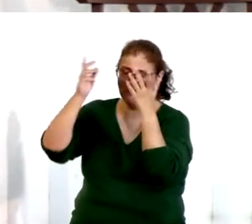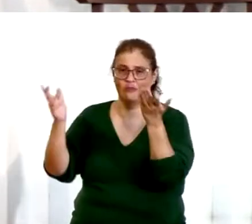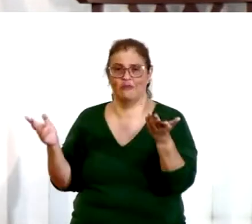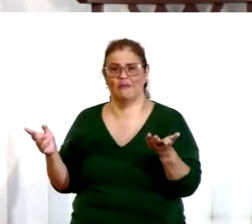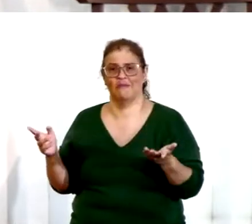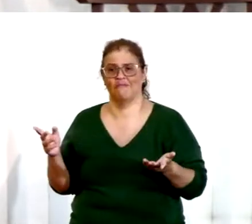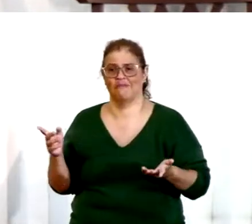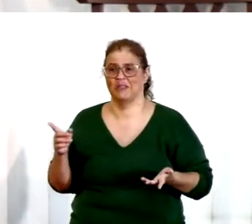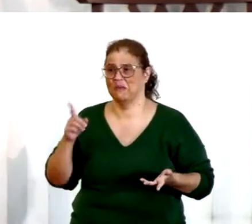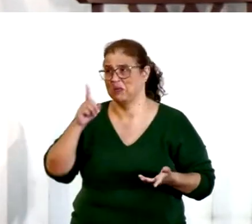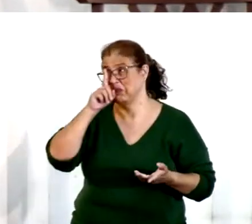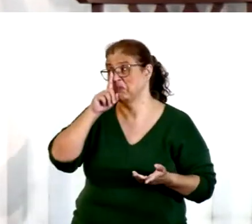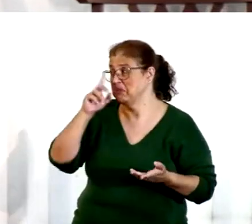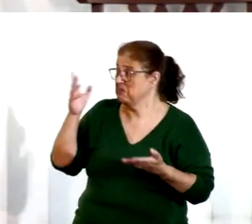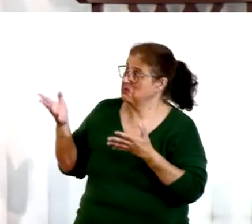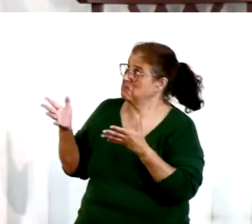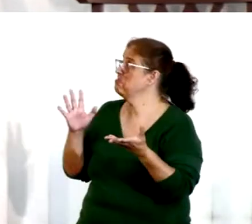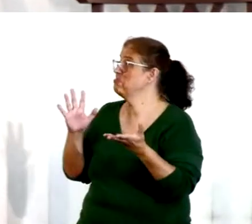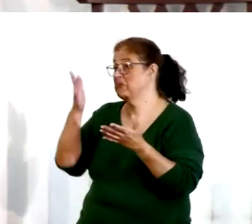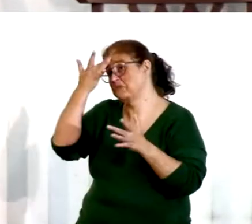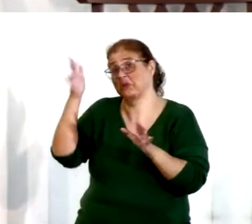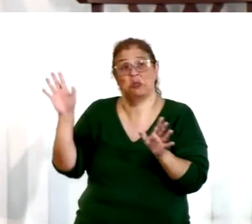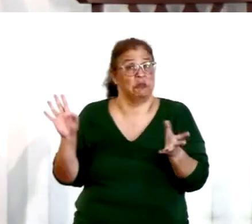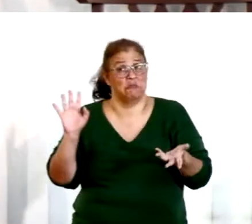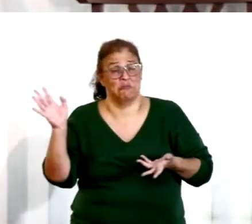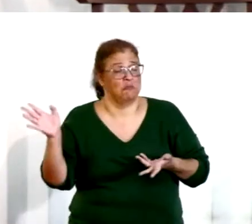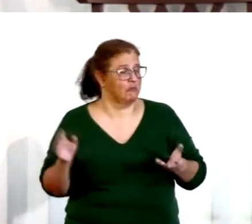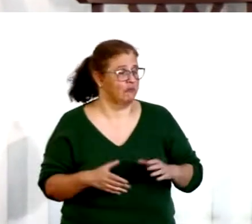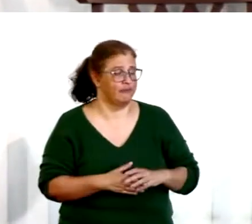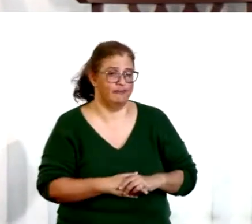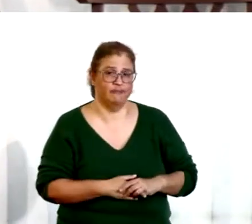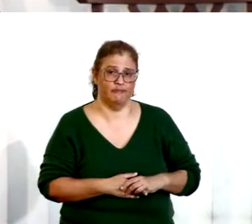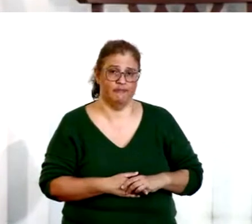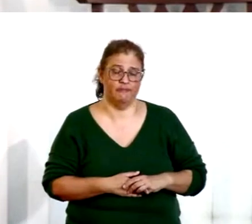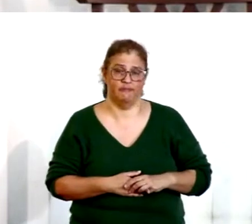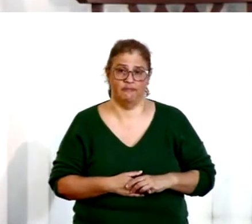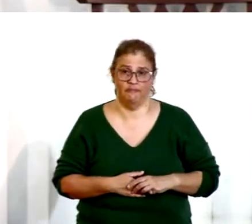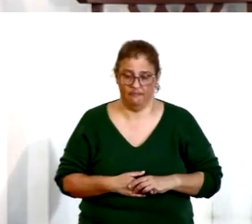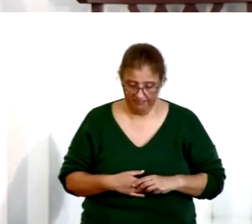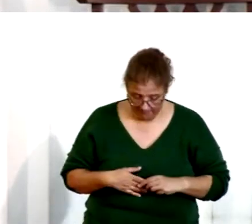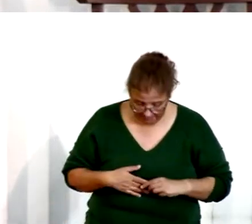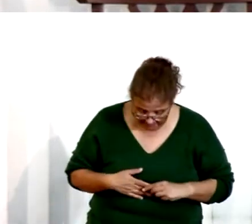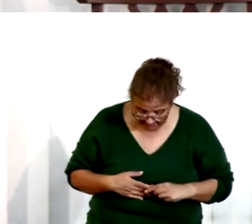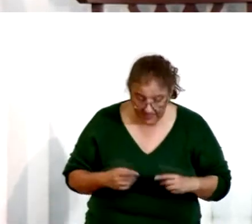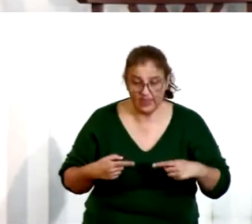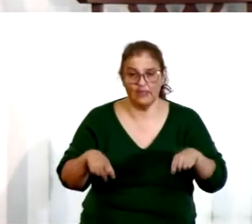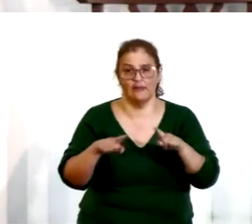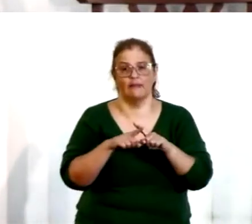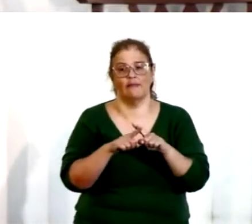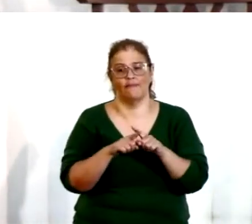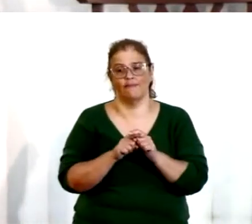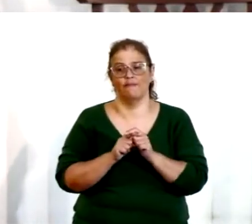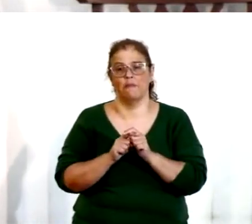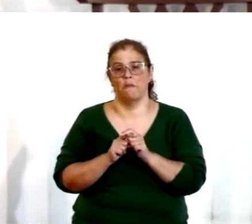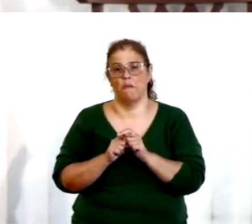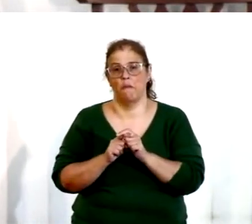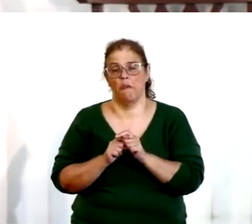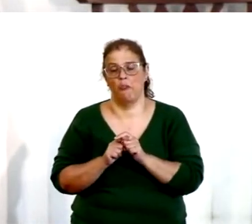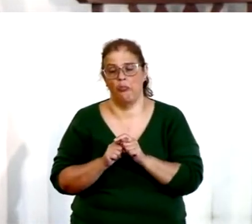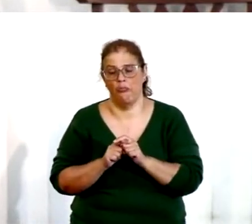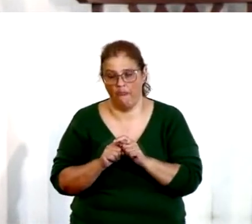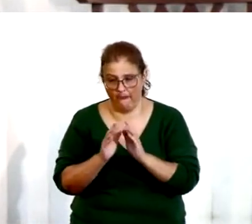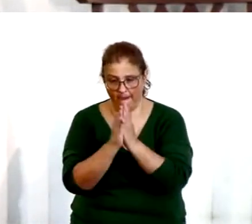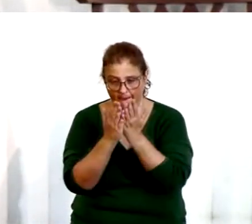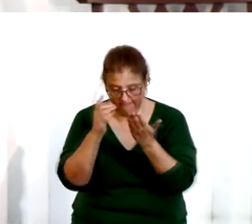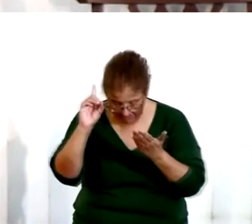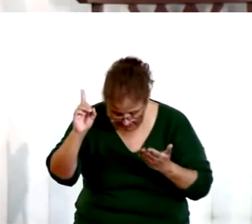dia mau com muito mais condições do que o que não se alimenta. Então, a palavra, o que o texto aqui diz,